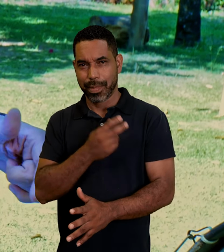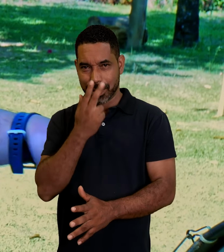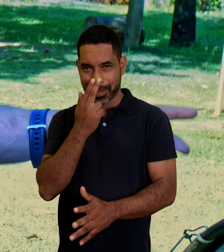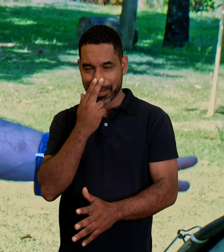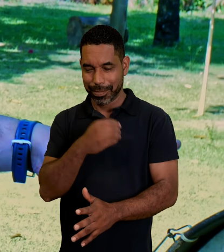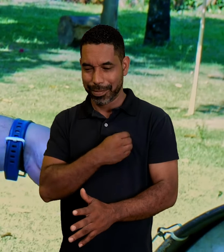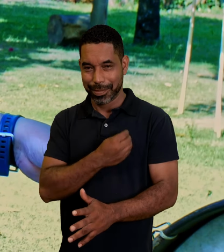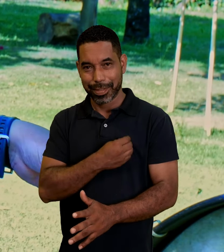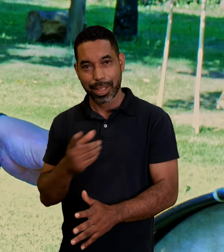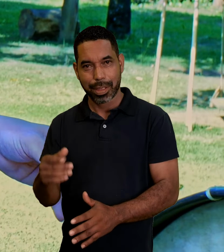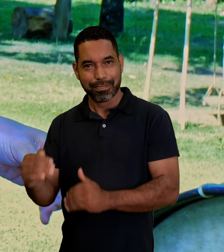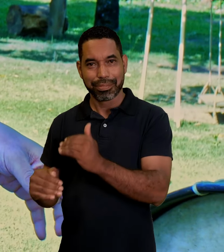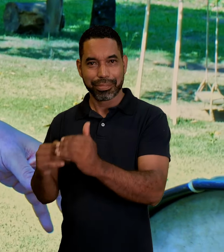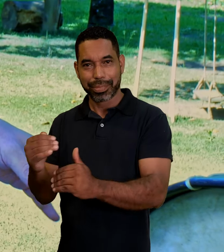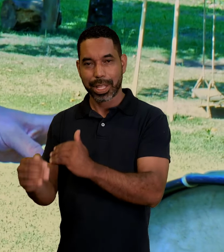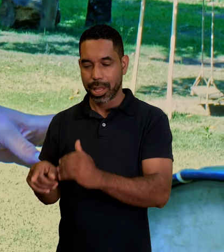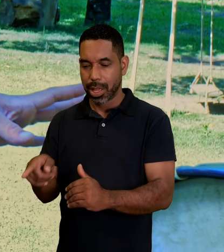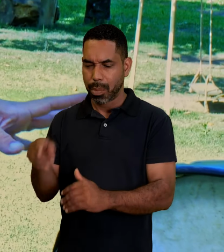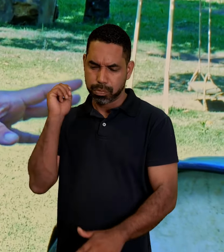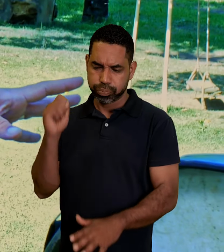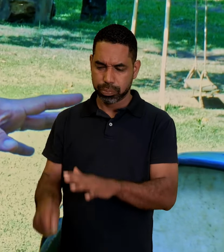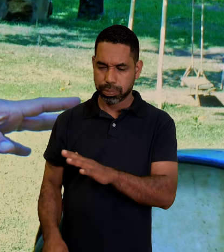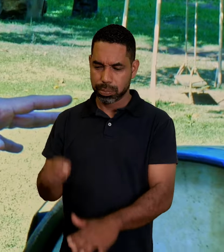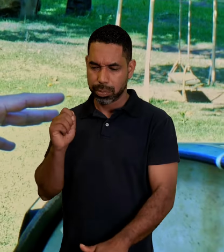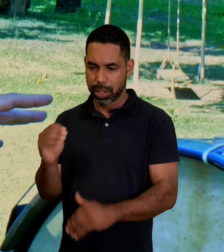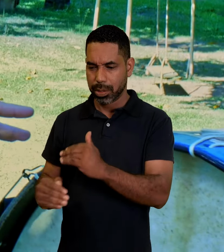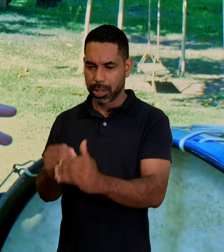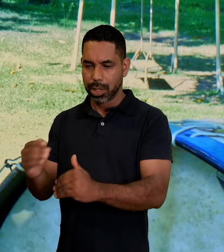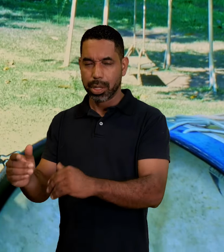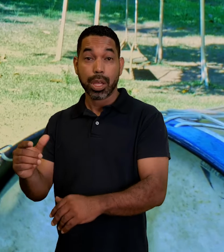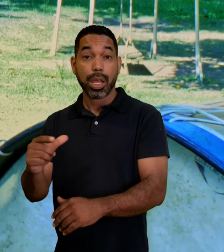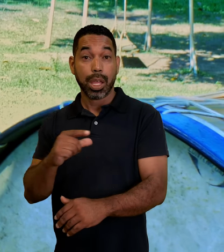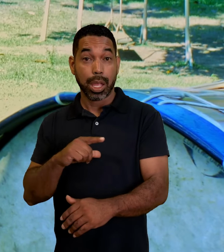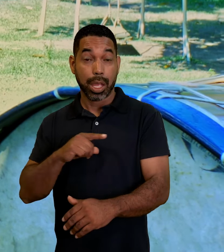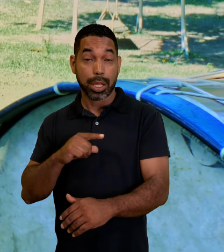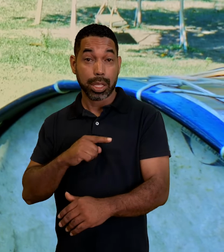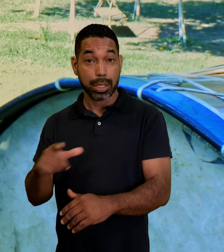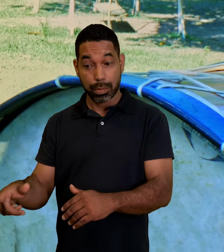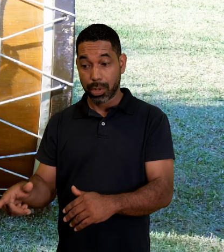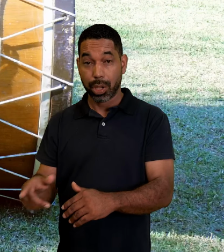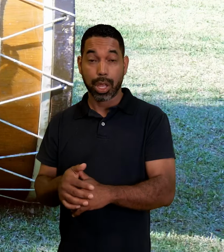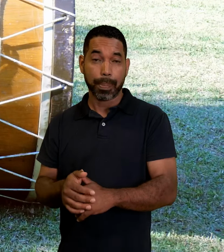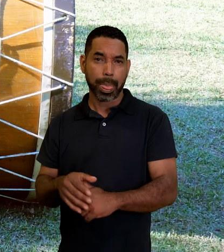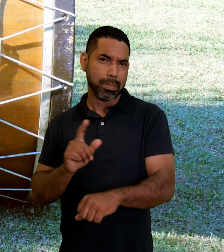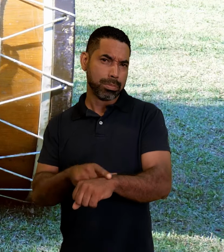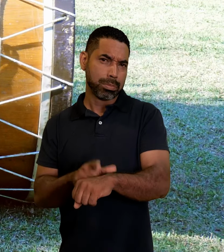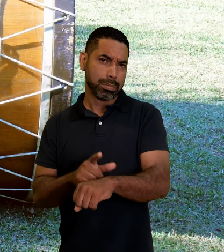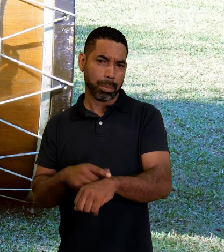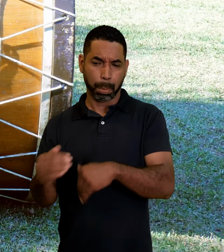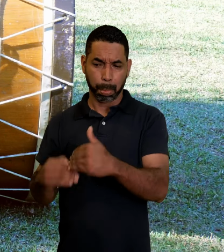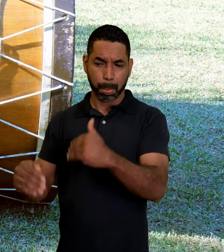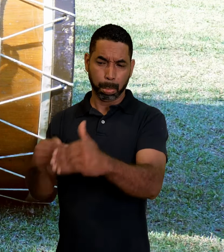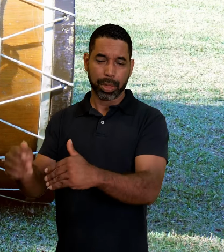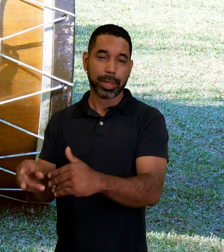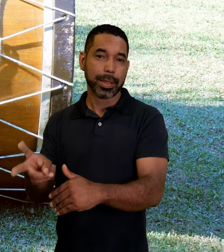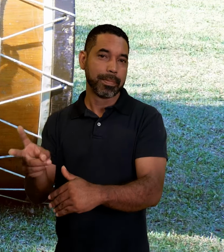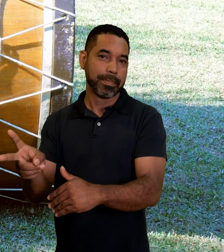dela também. O bumbo para nós também, o bumbo tem um tempo de vida. É claro, não que a gente quer que ele acabe, não é isso? A gente nunca quer que